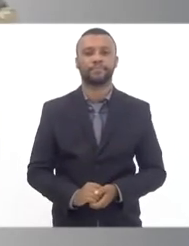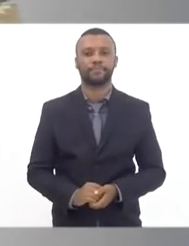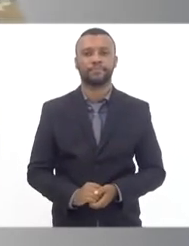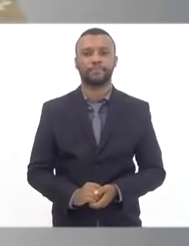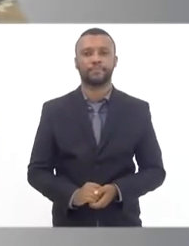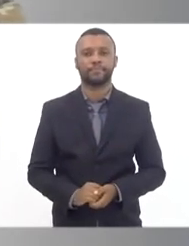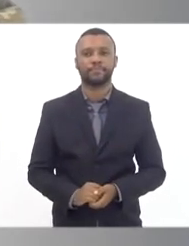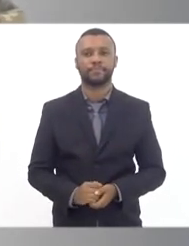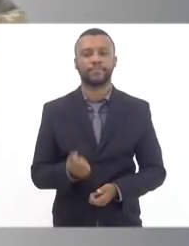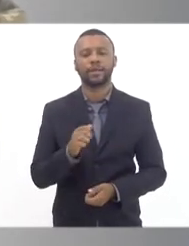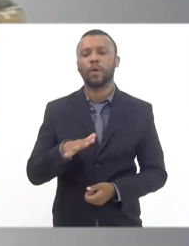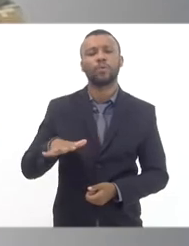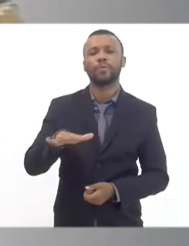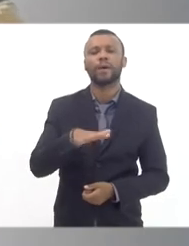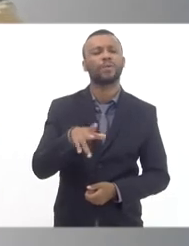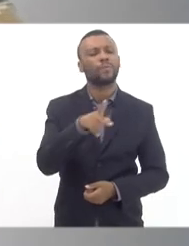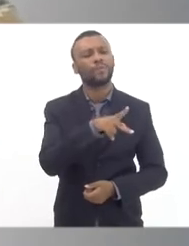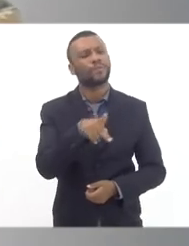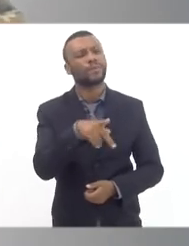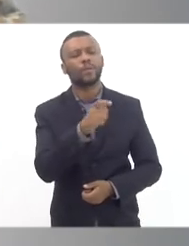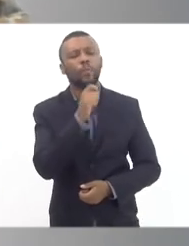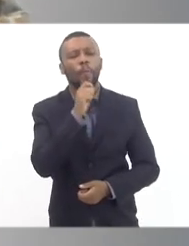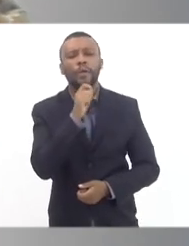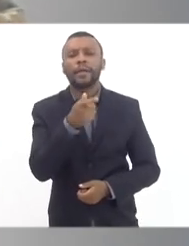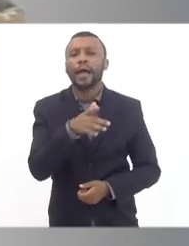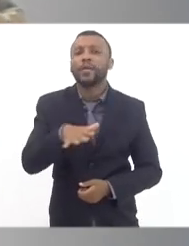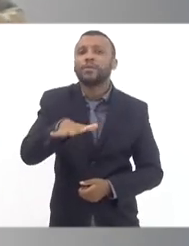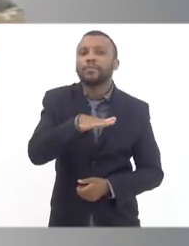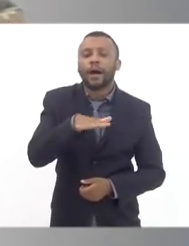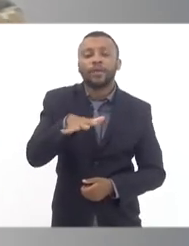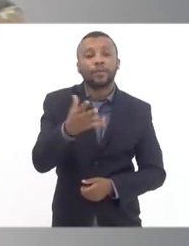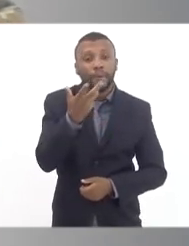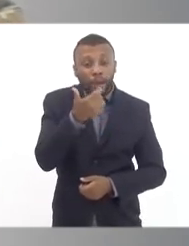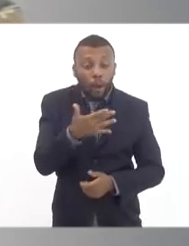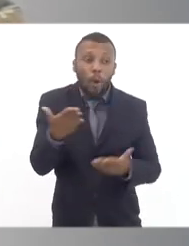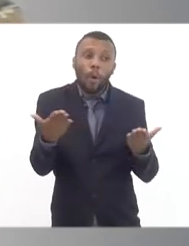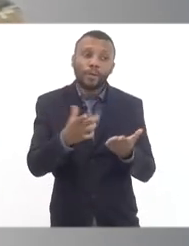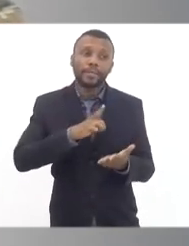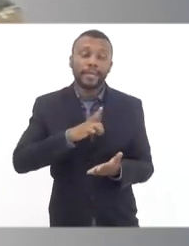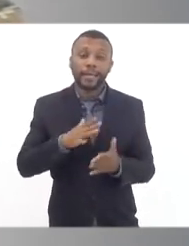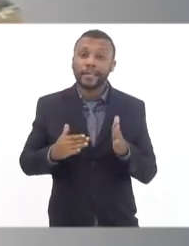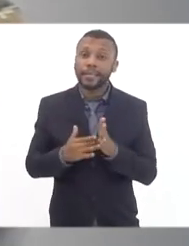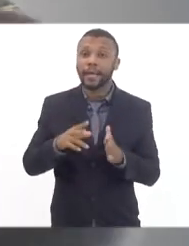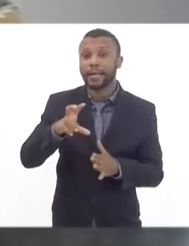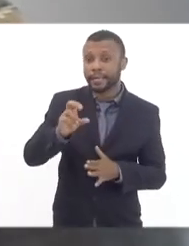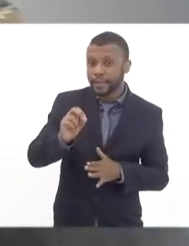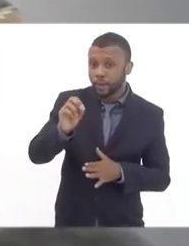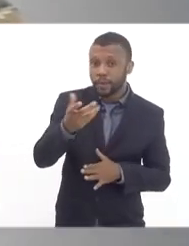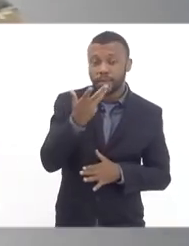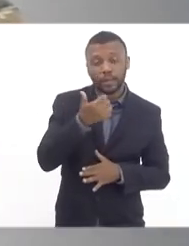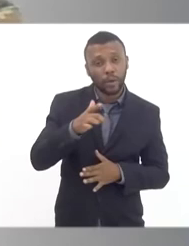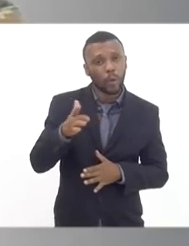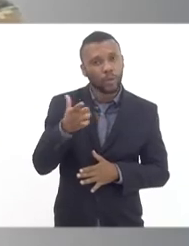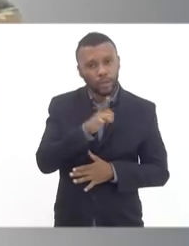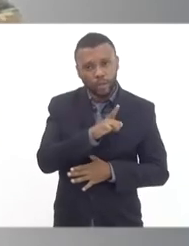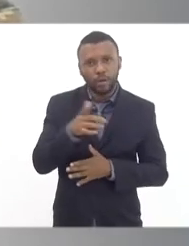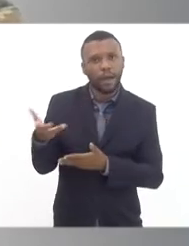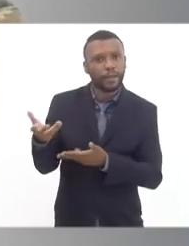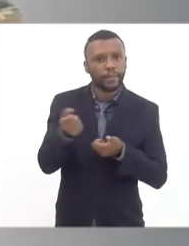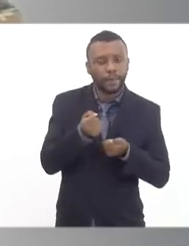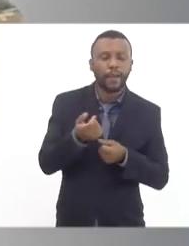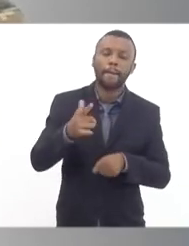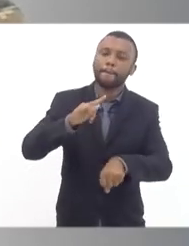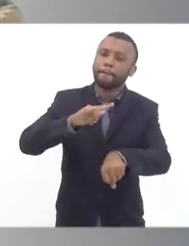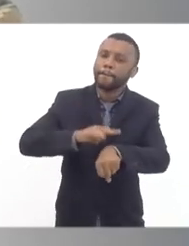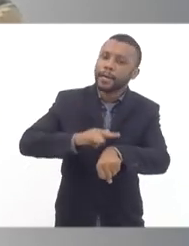O espaço, o professor falou que não tinha espaço para as crianças, hoje tem, tá? Até 50 crianças eu consigo receber com dignidade.